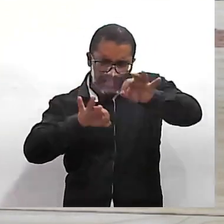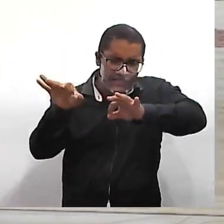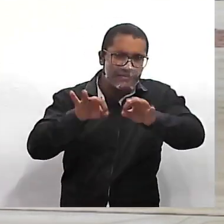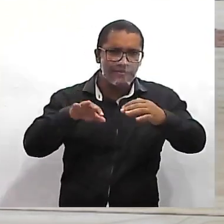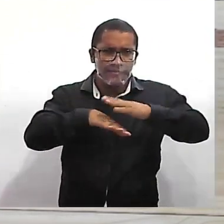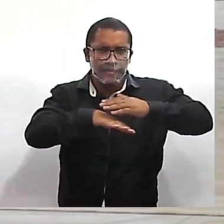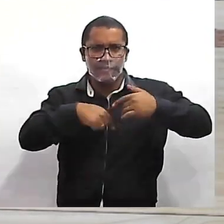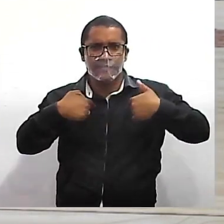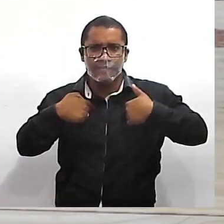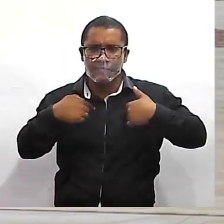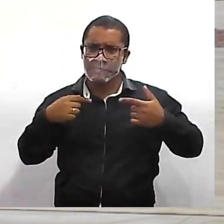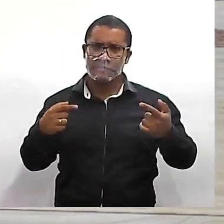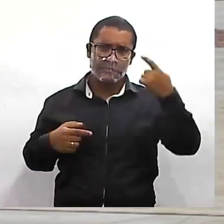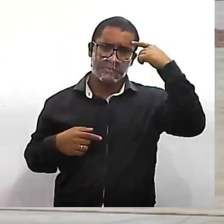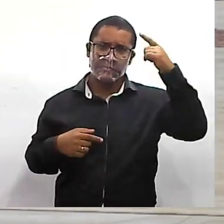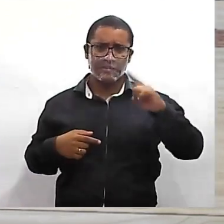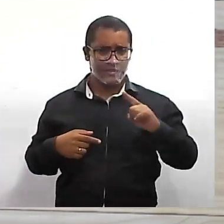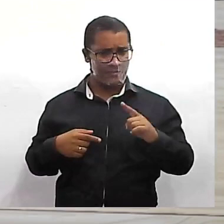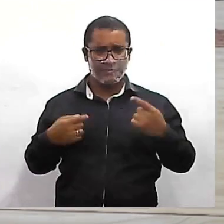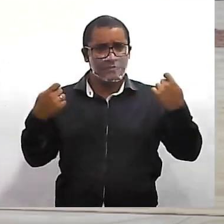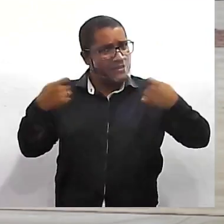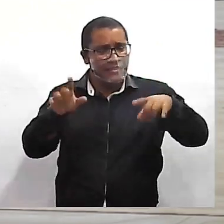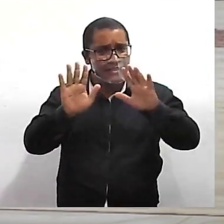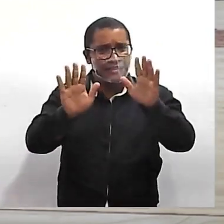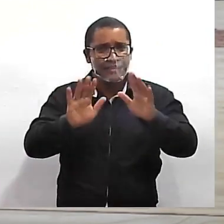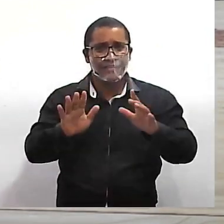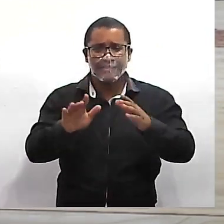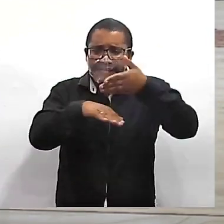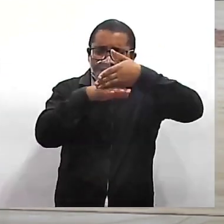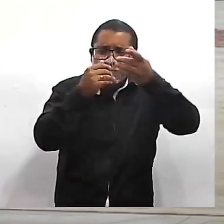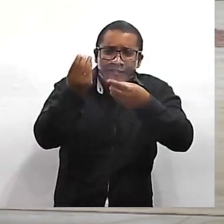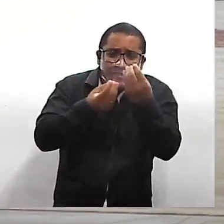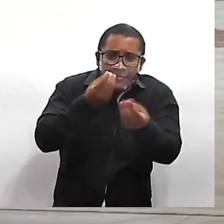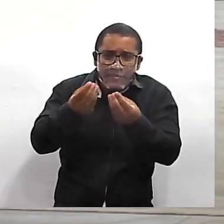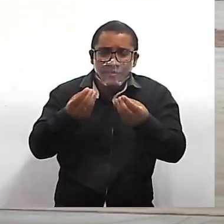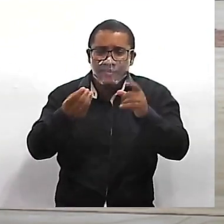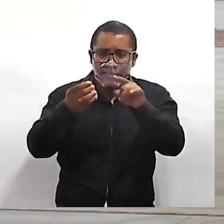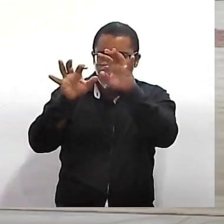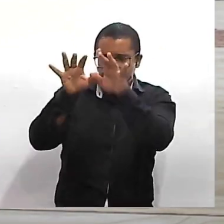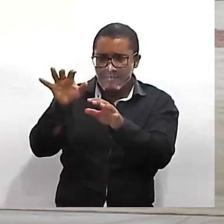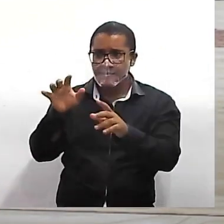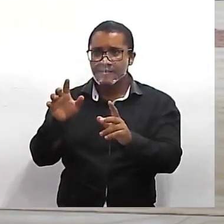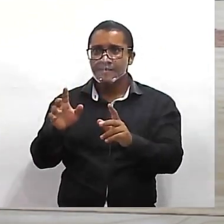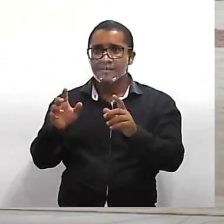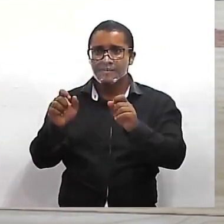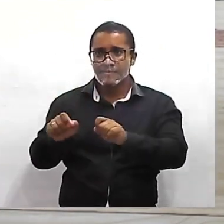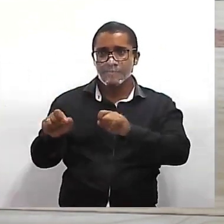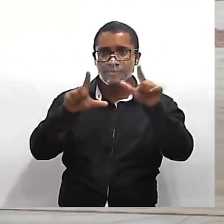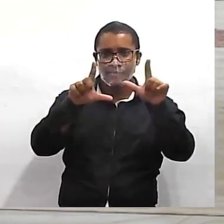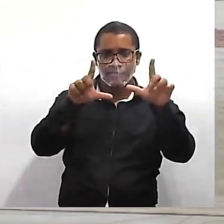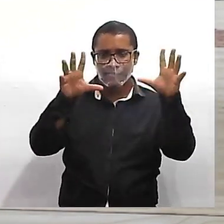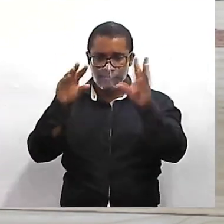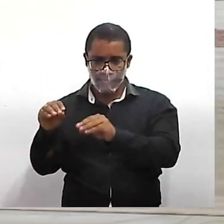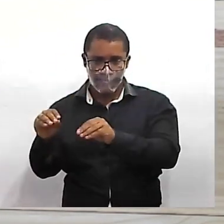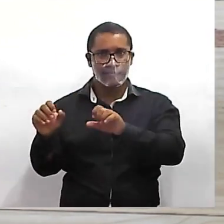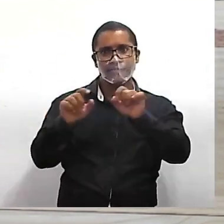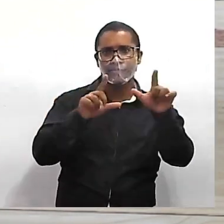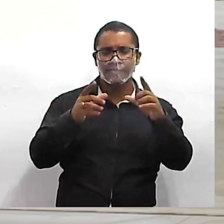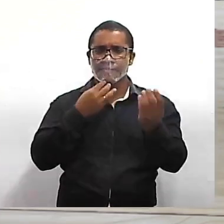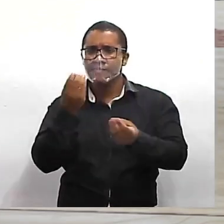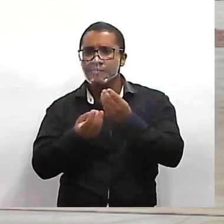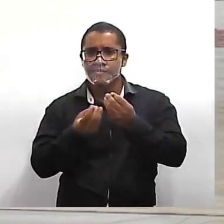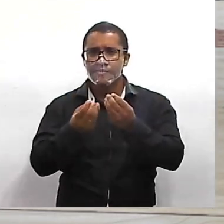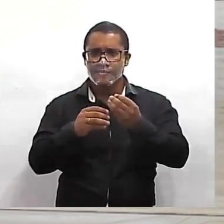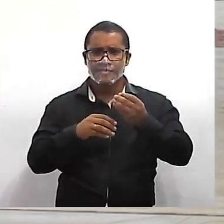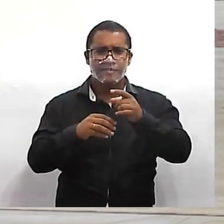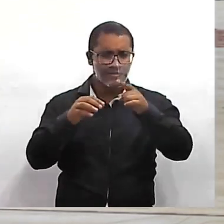como eles estão editando, como a câmera está funcionando. Eu tenho certeza, olha aqui para mim, isso não é verdade, que você